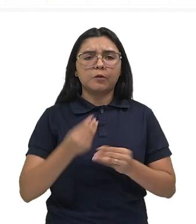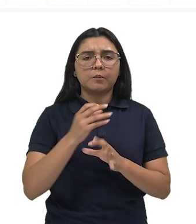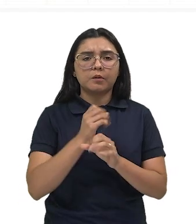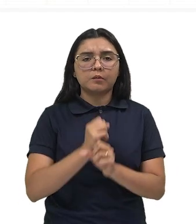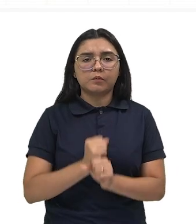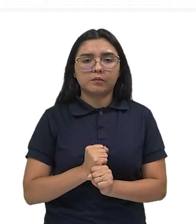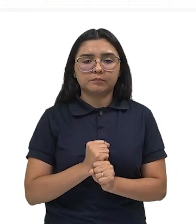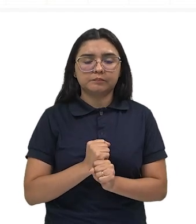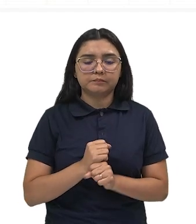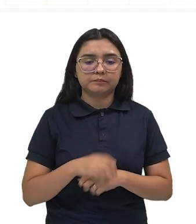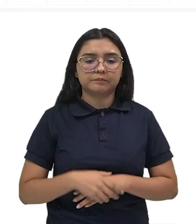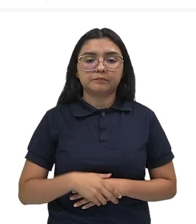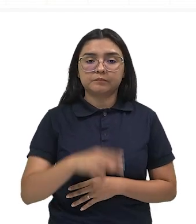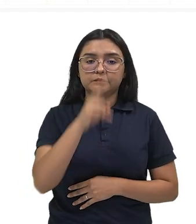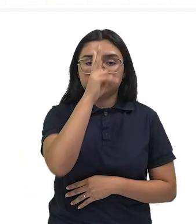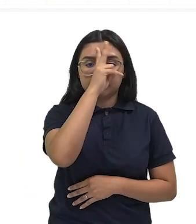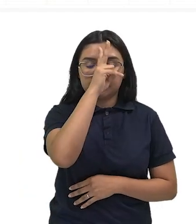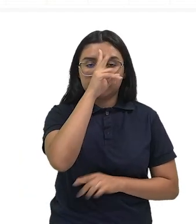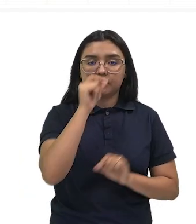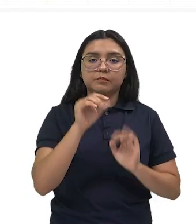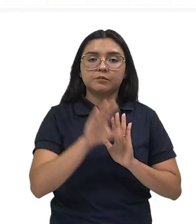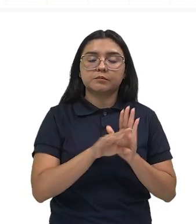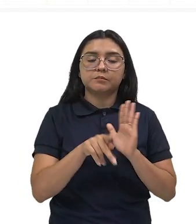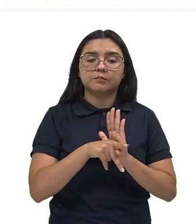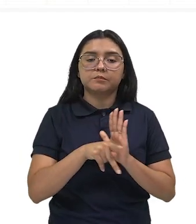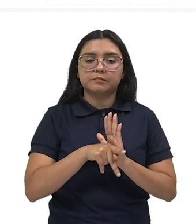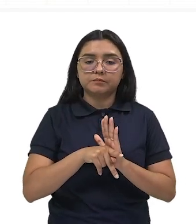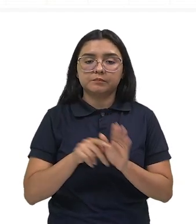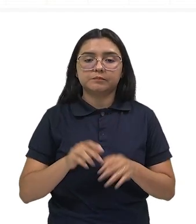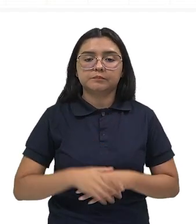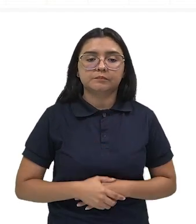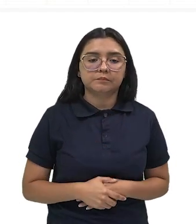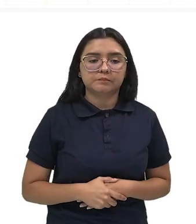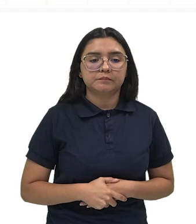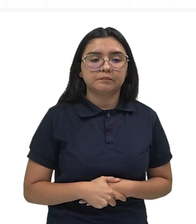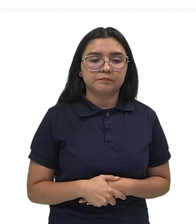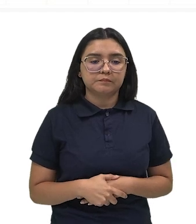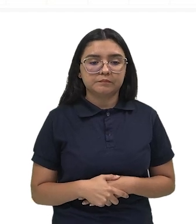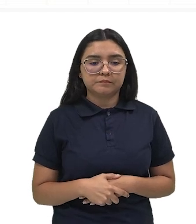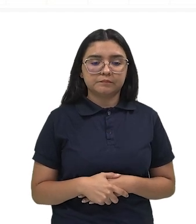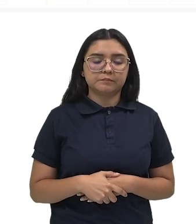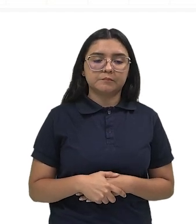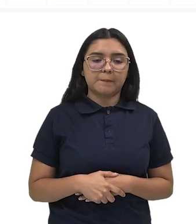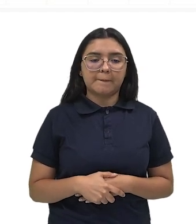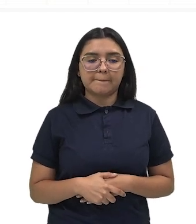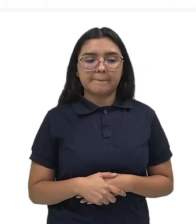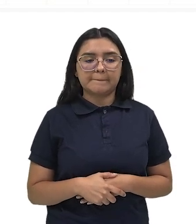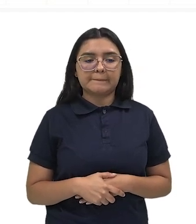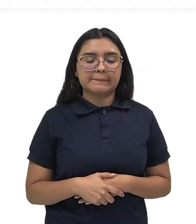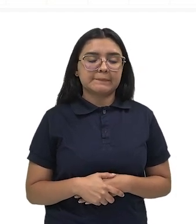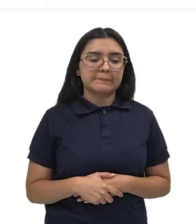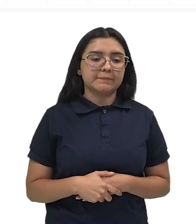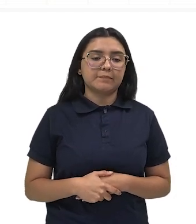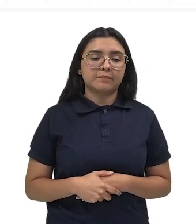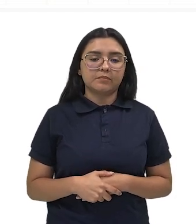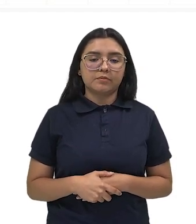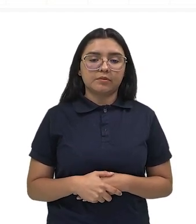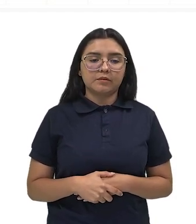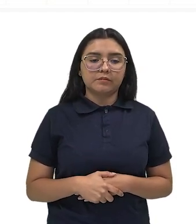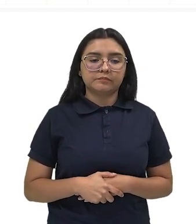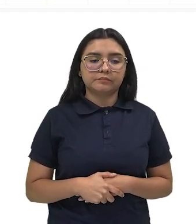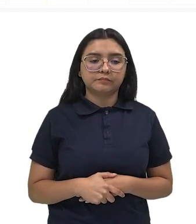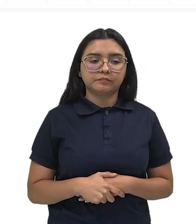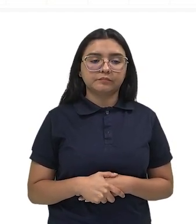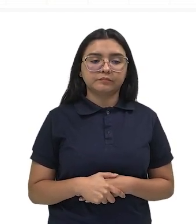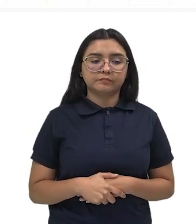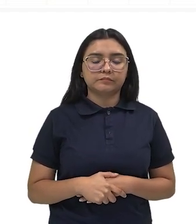calcula a mediana? Lembrando que a definição de mediana, ela é uma medida de tendência central, olha. Então vamos ver quantos